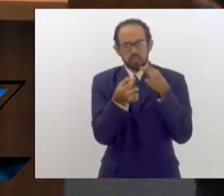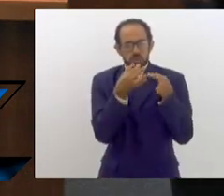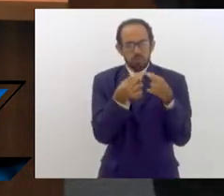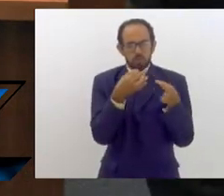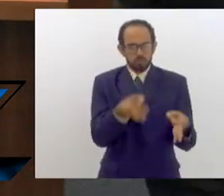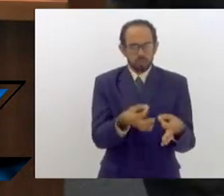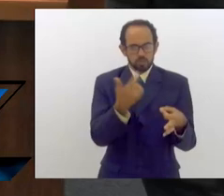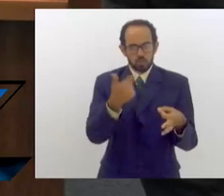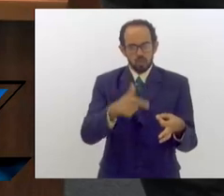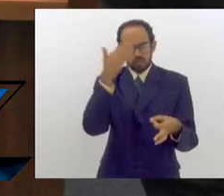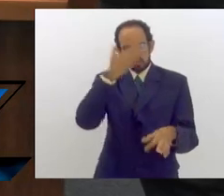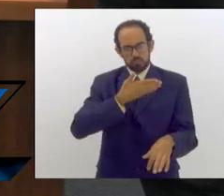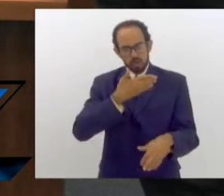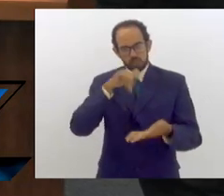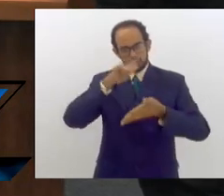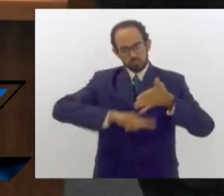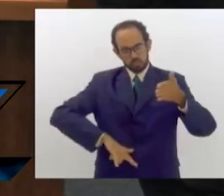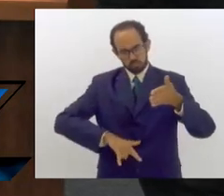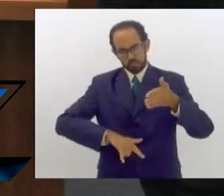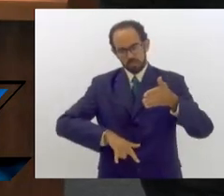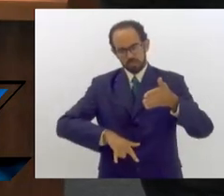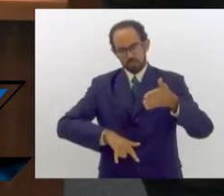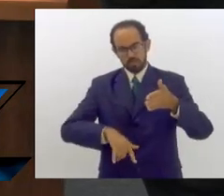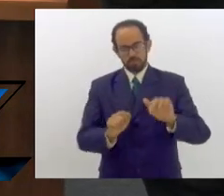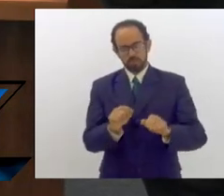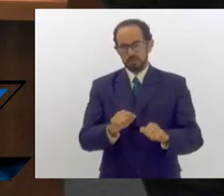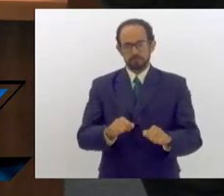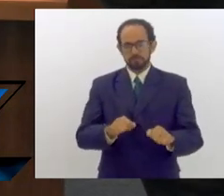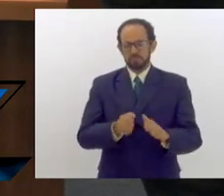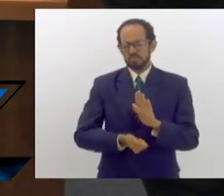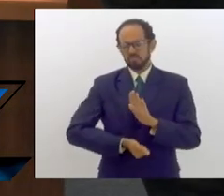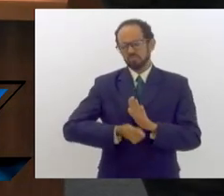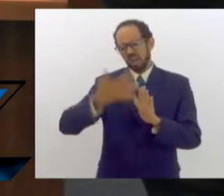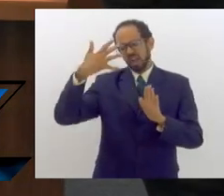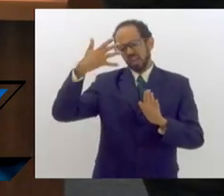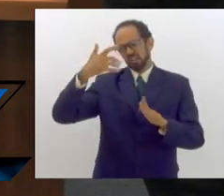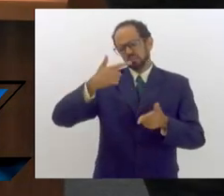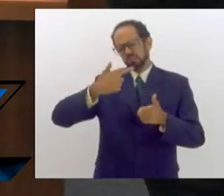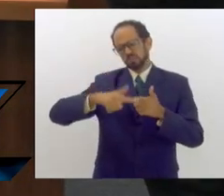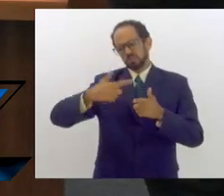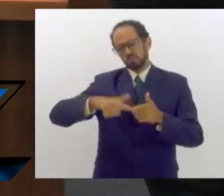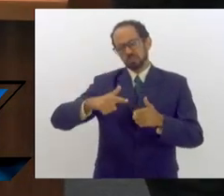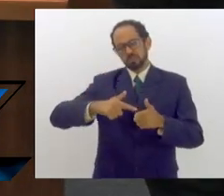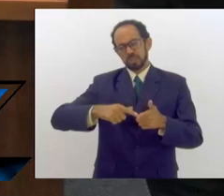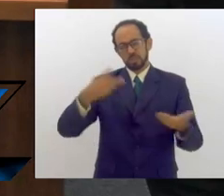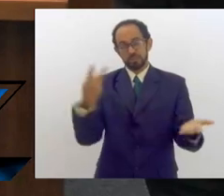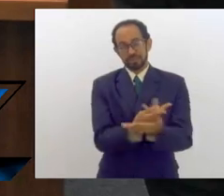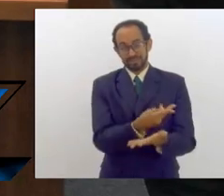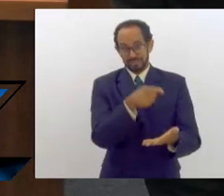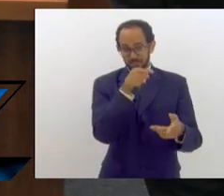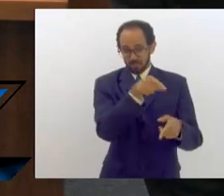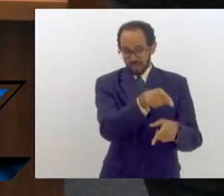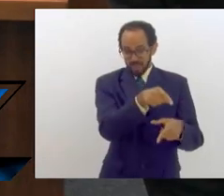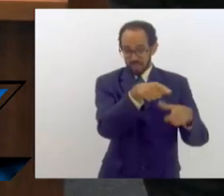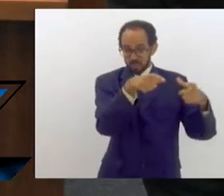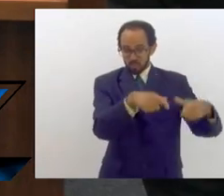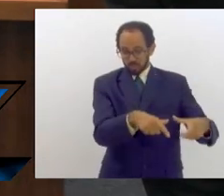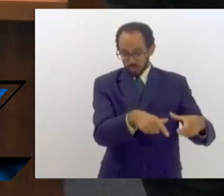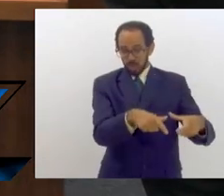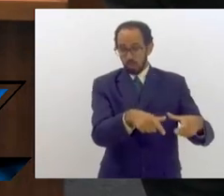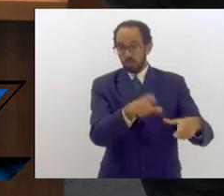de outras provas documentais diversos casos de assassinatos ocorridos no local são objeto